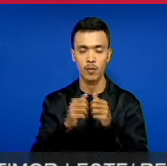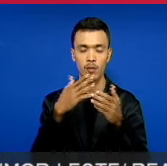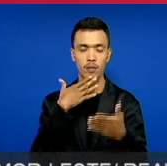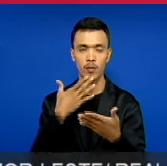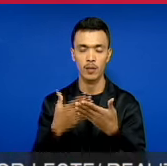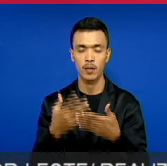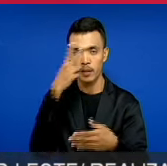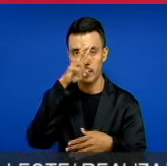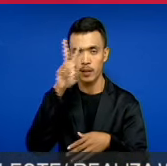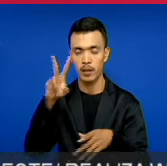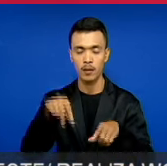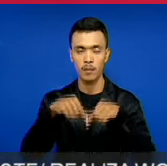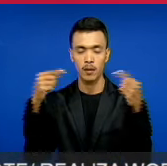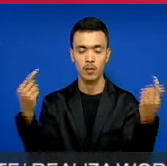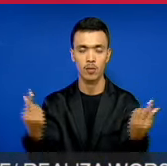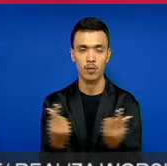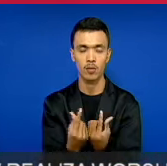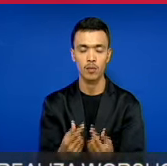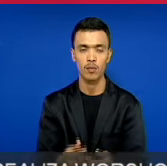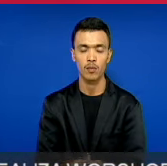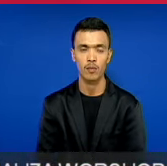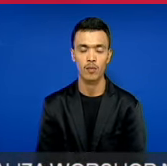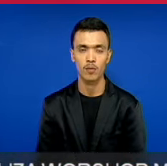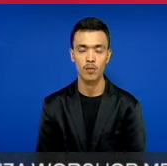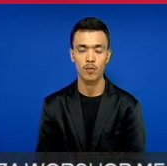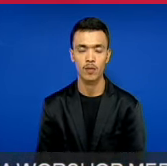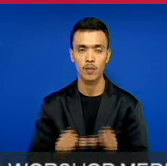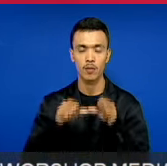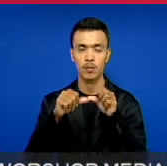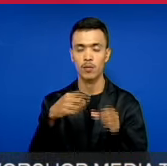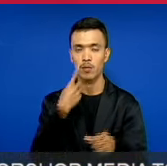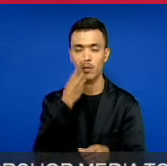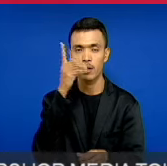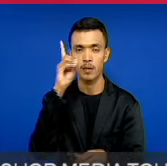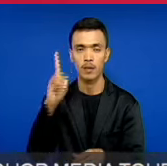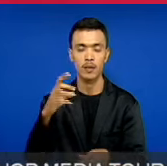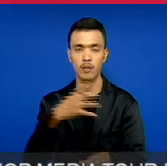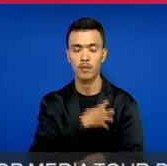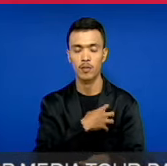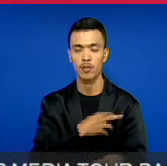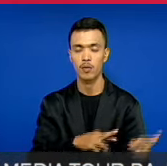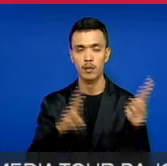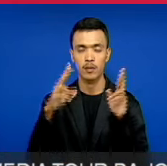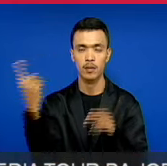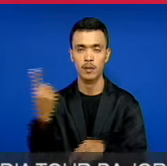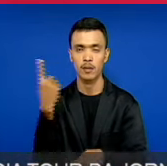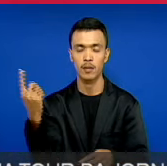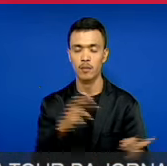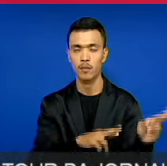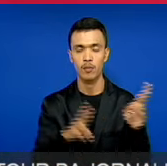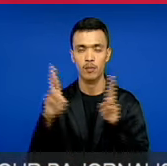kor ida ho ida ne deit mak ita bele continua afirma kata pentel sempre pronto a